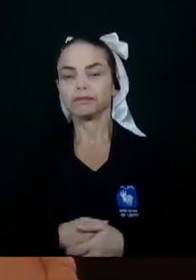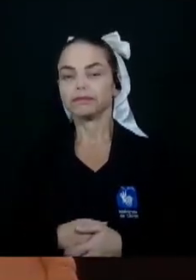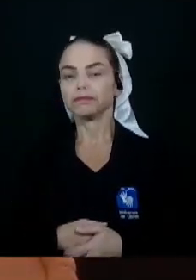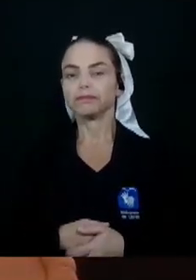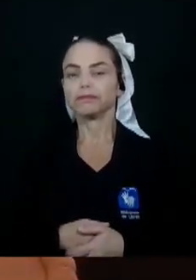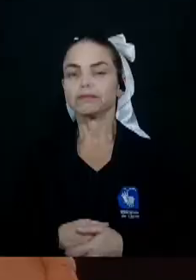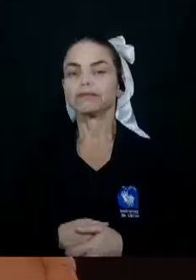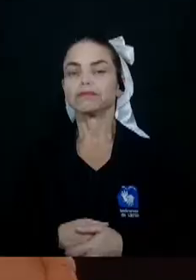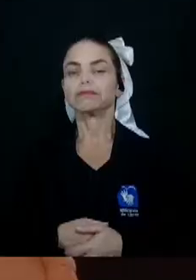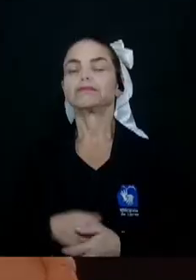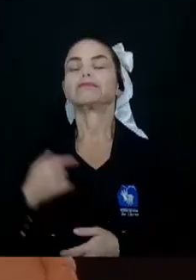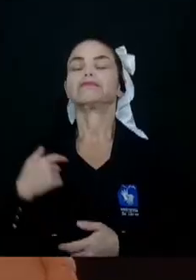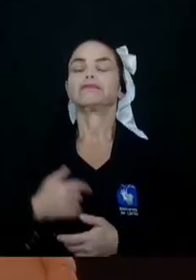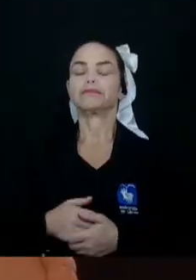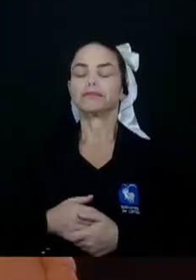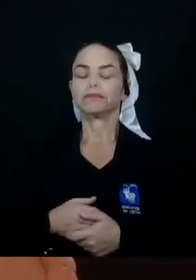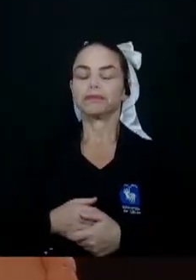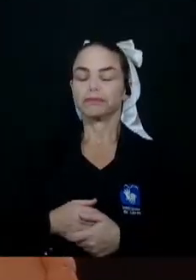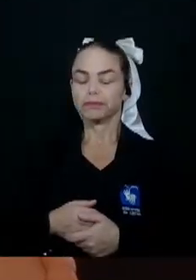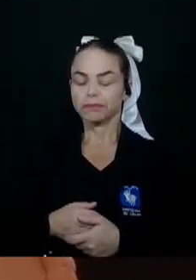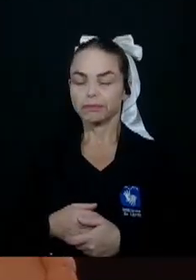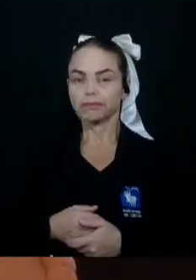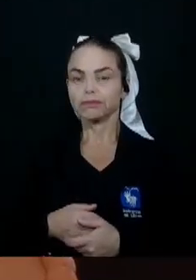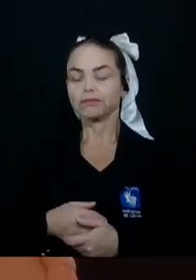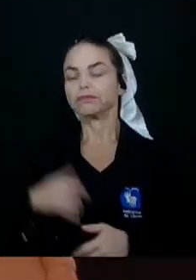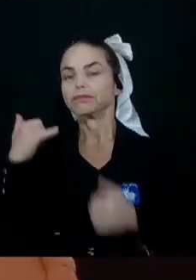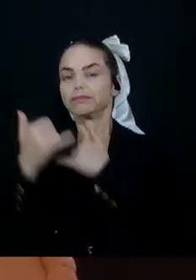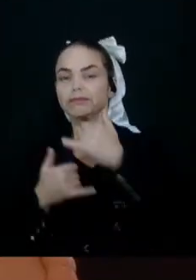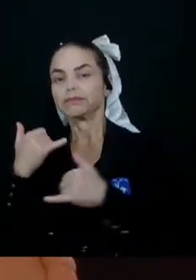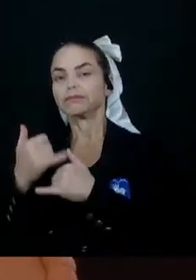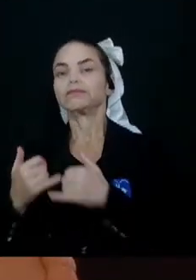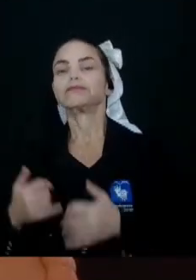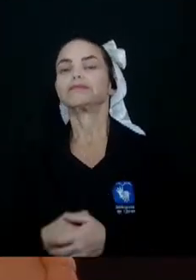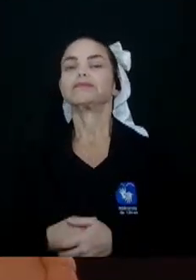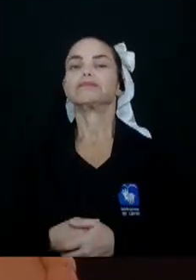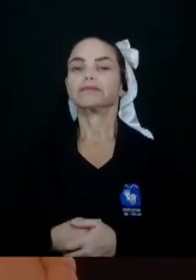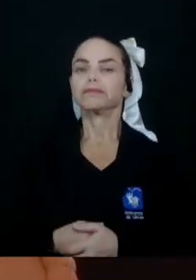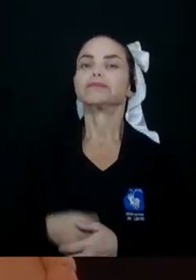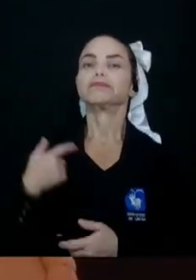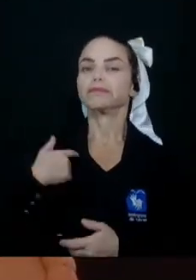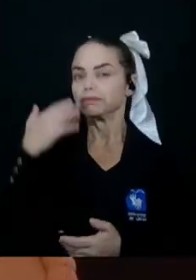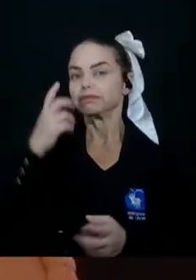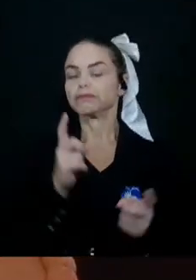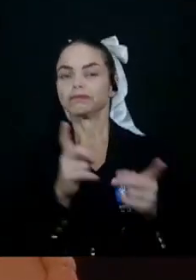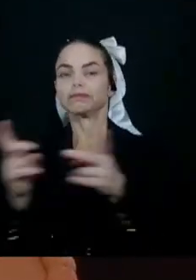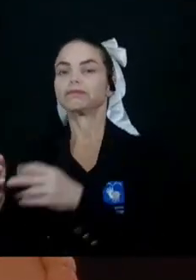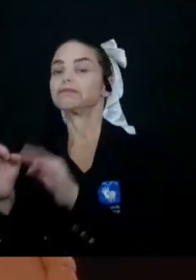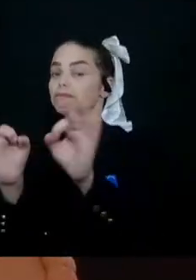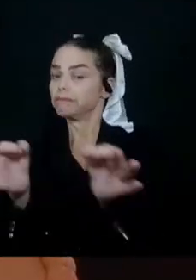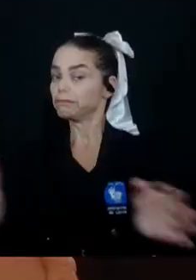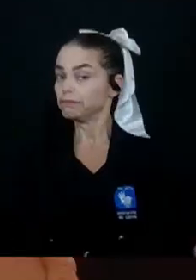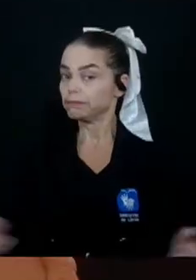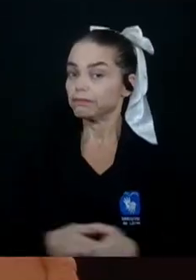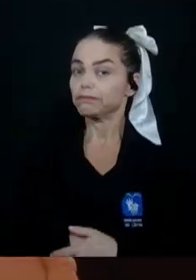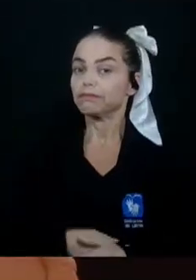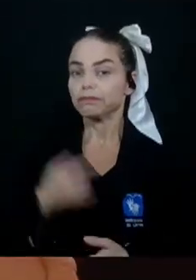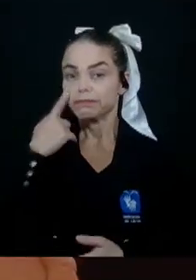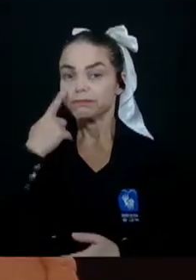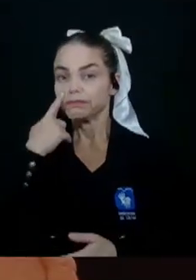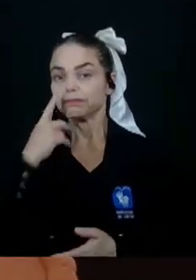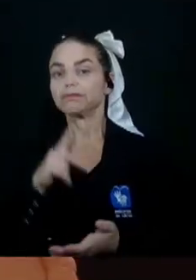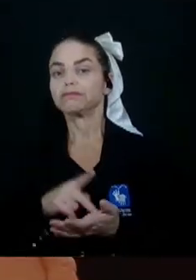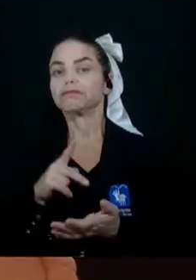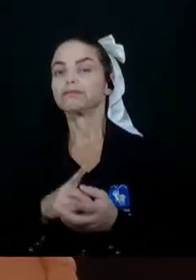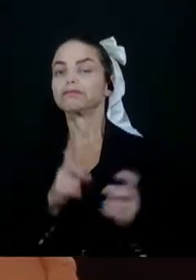aí online, verificar se realmente aquele vendedor é idôneo. Então, verificar se ele realmente já vende outras